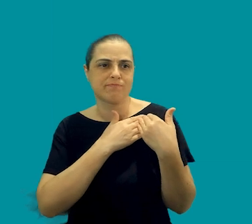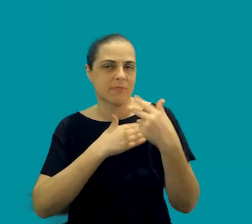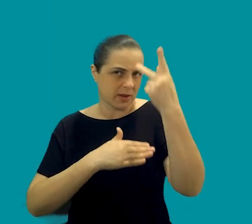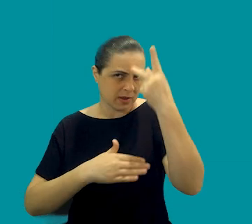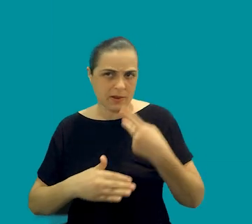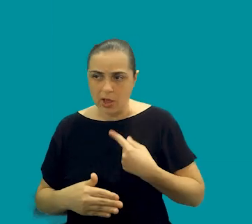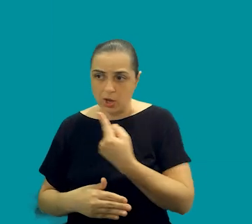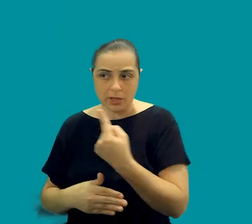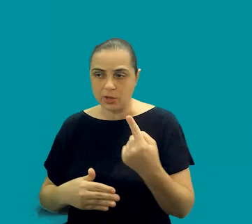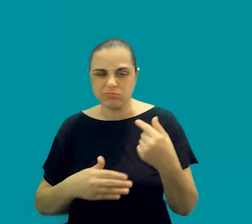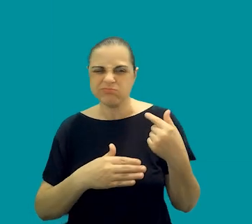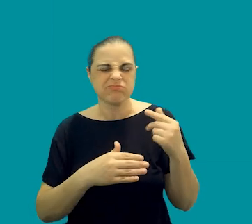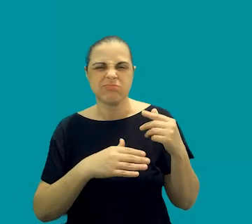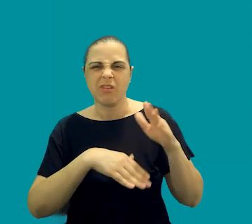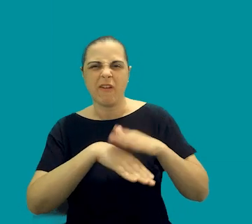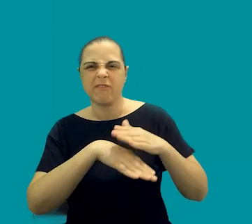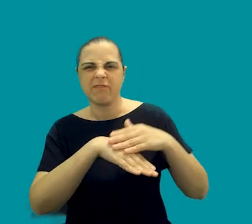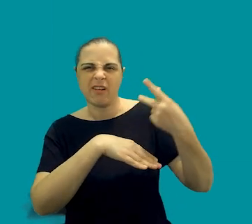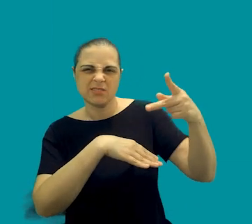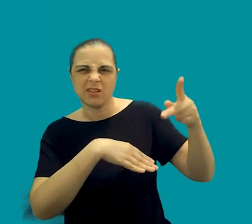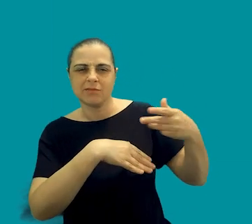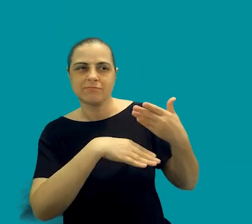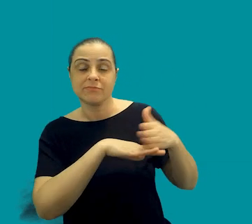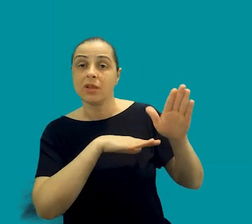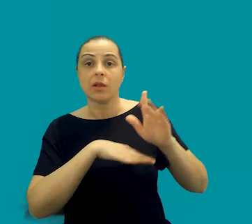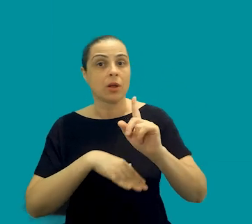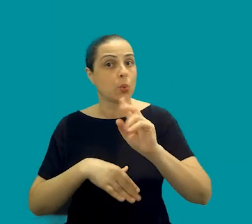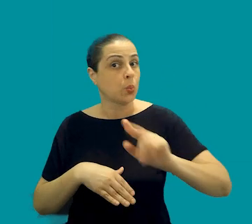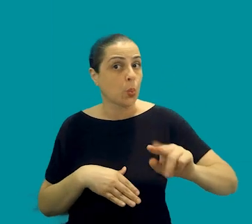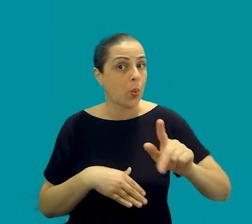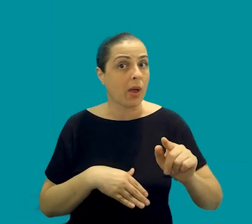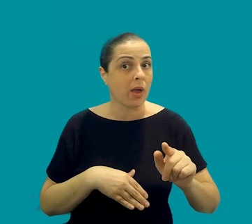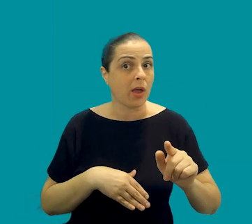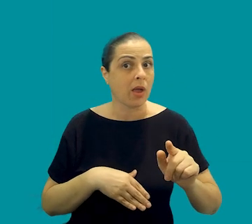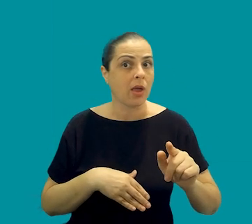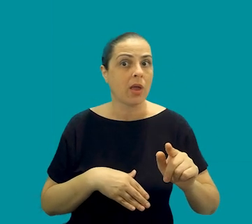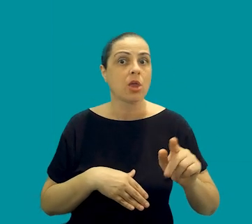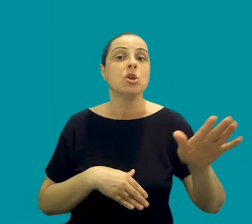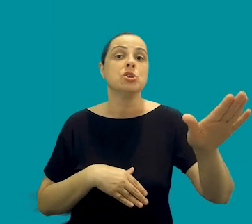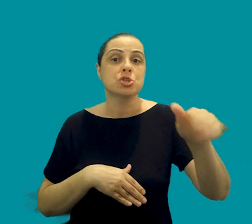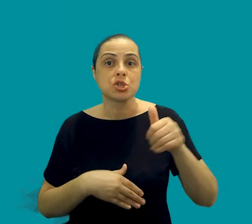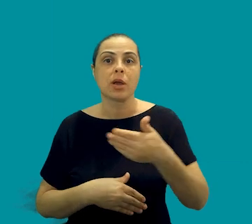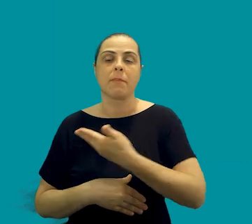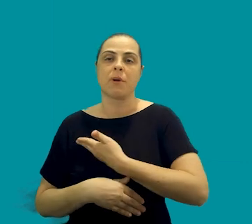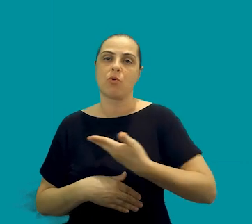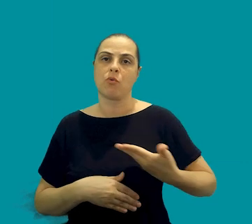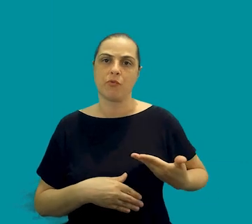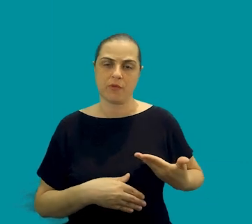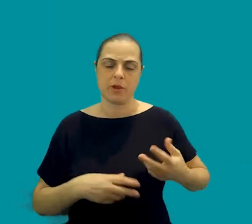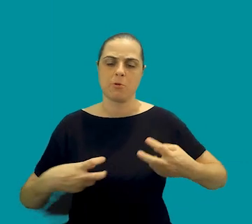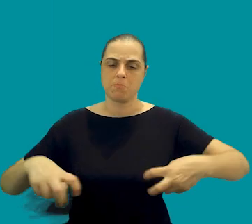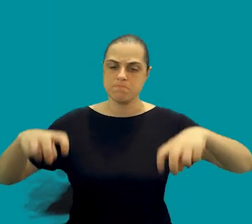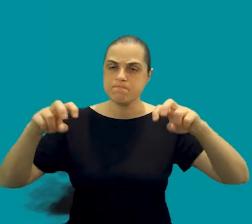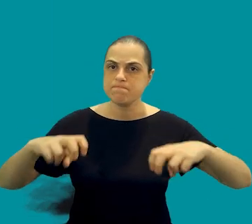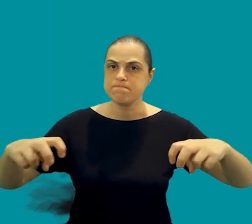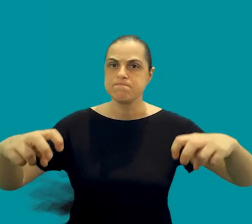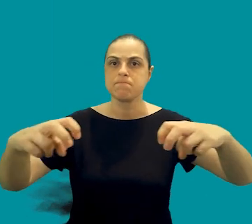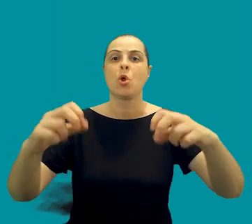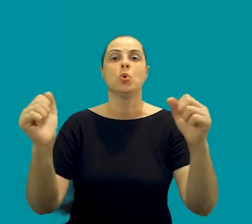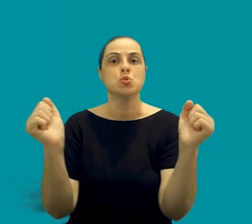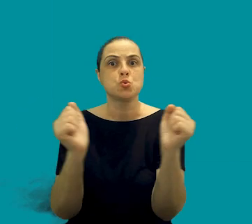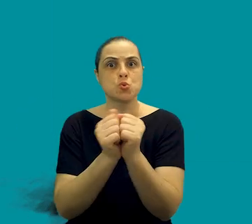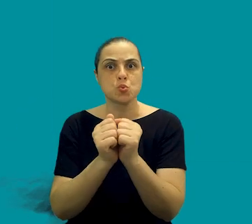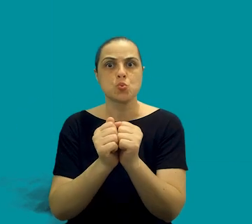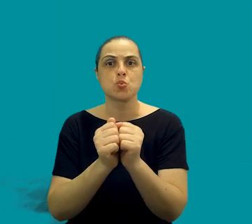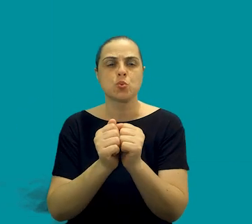um. Então, a gente traz o poder público para entender sobre esse jovem, entender qual é a roda que gira de apoio, que rede é essa que